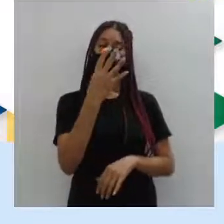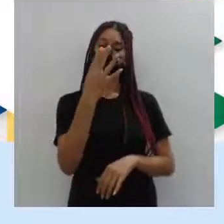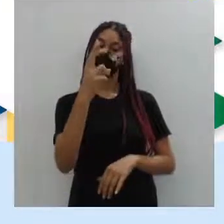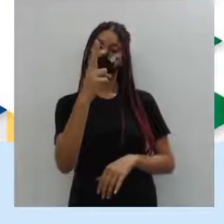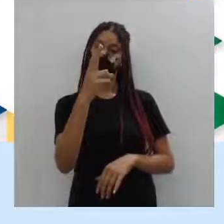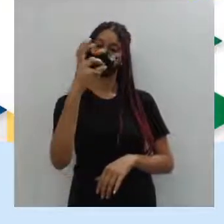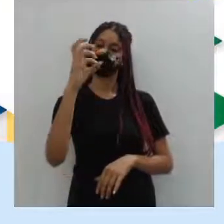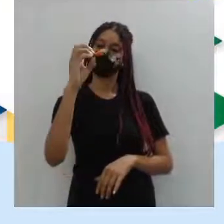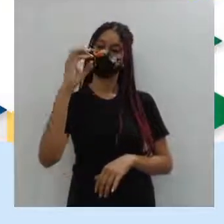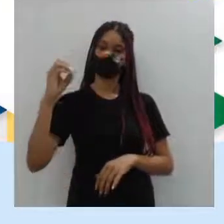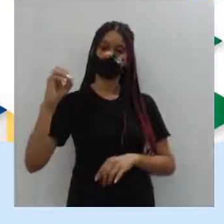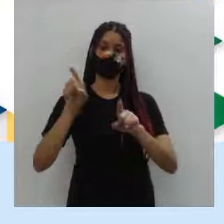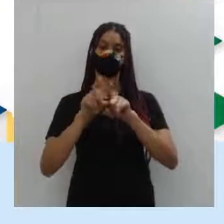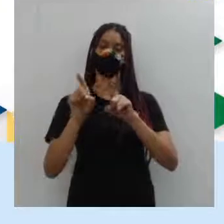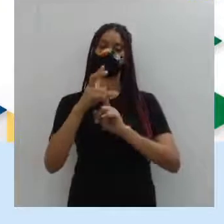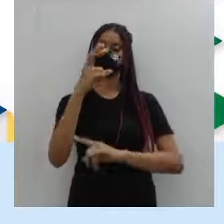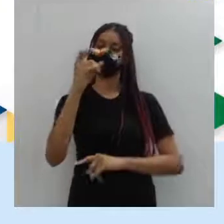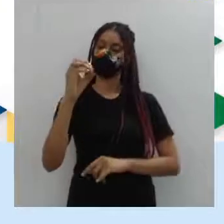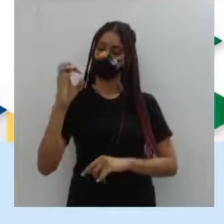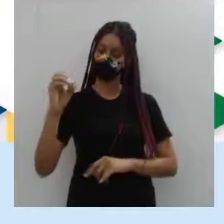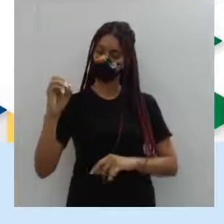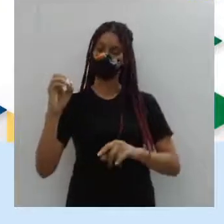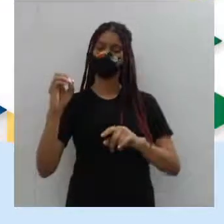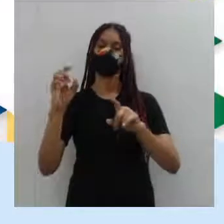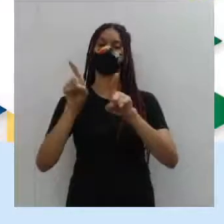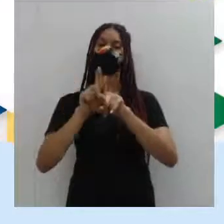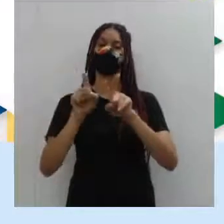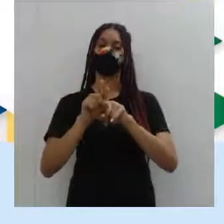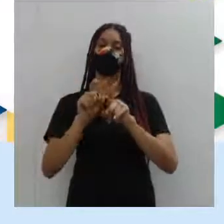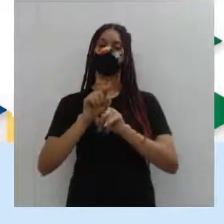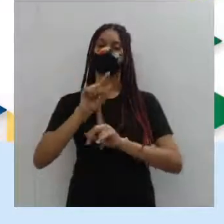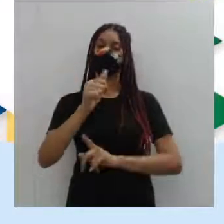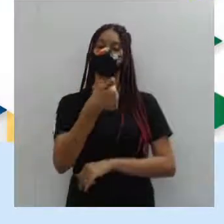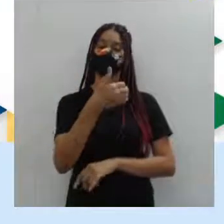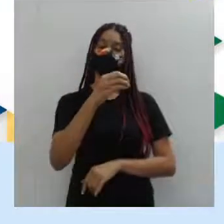que a árvore que está 1 para 300, ela foi